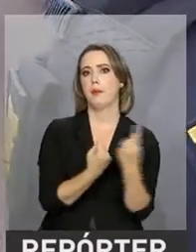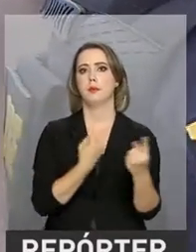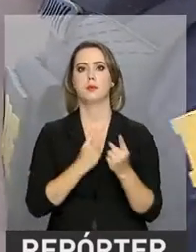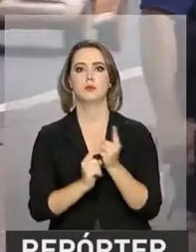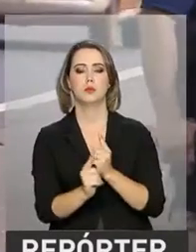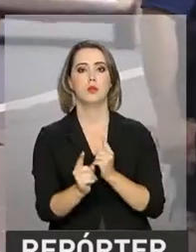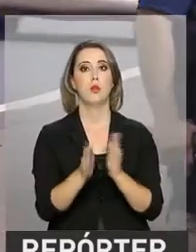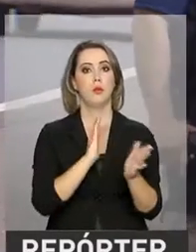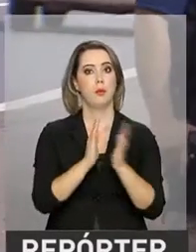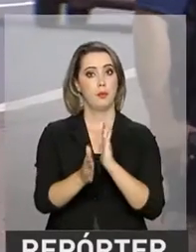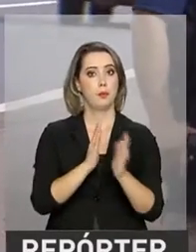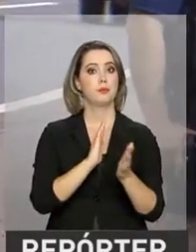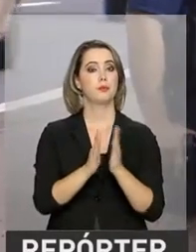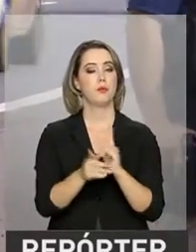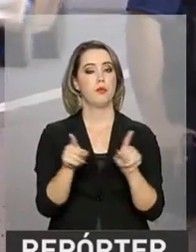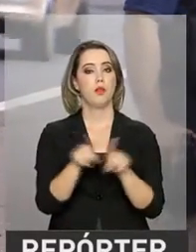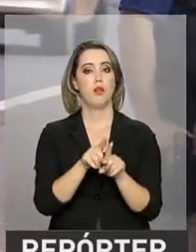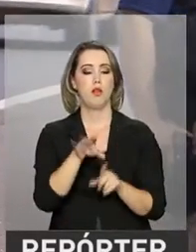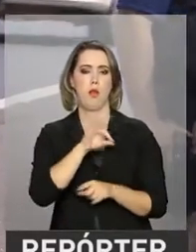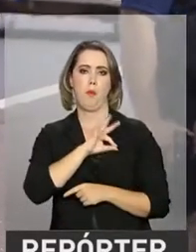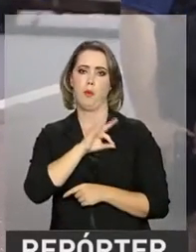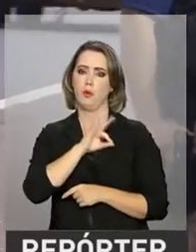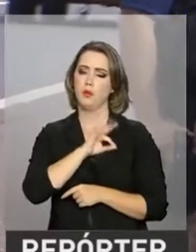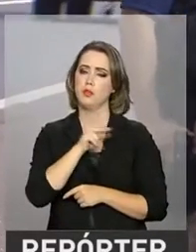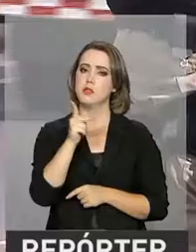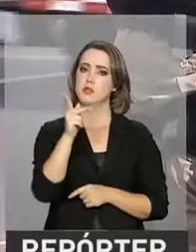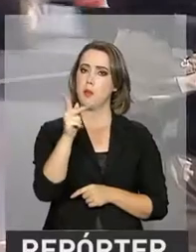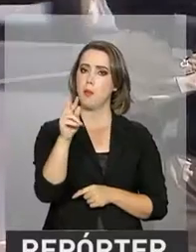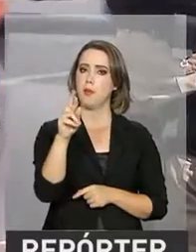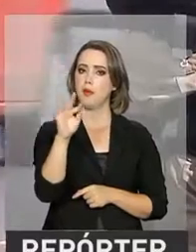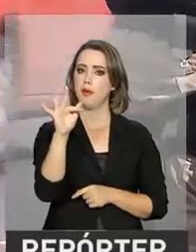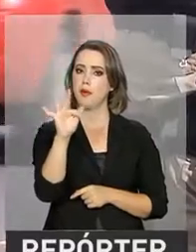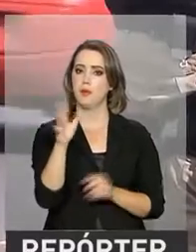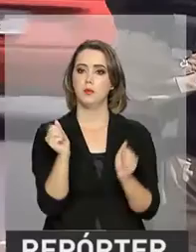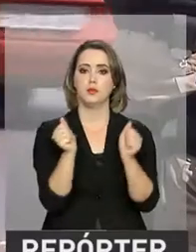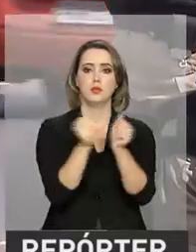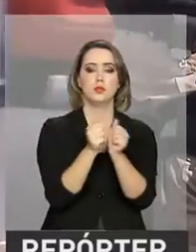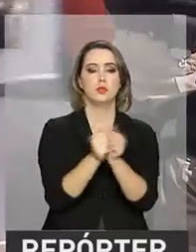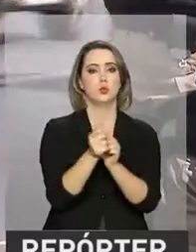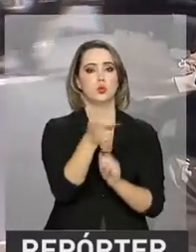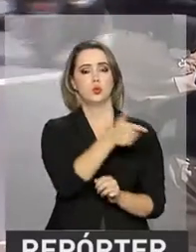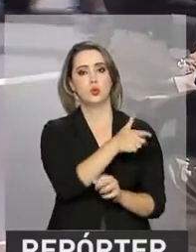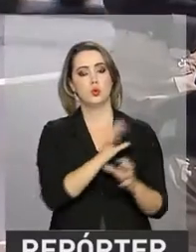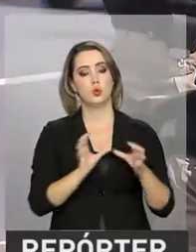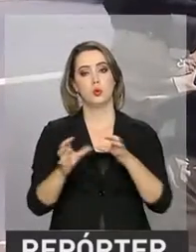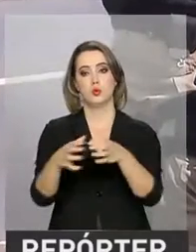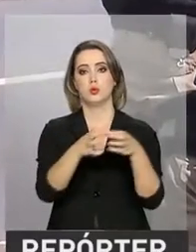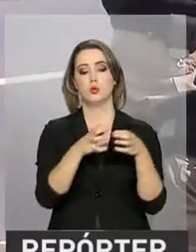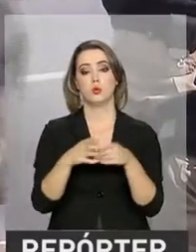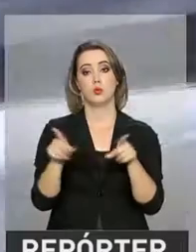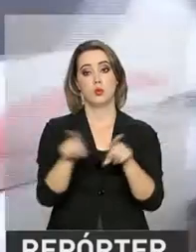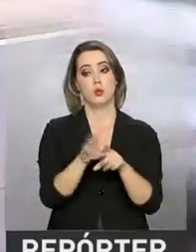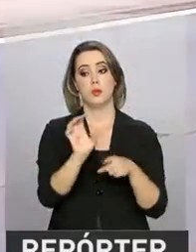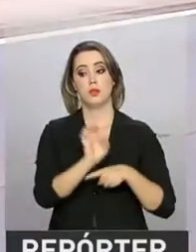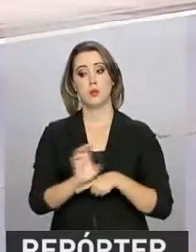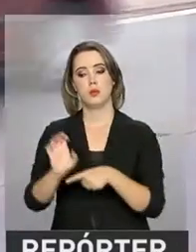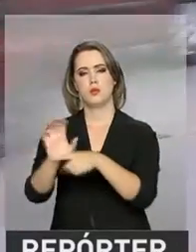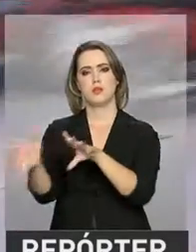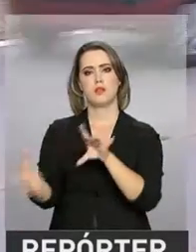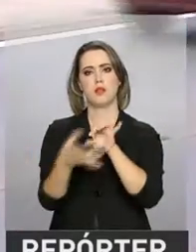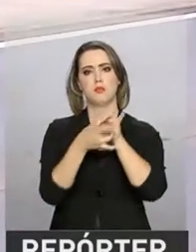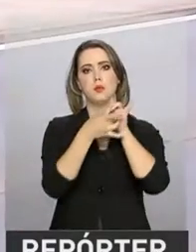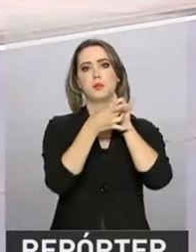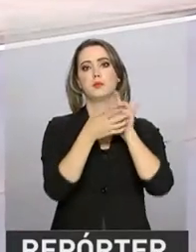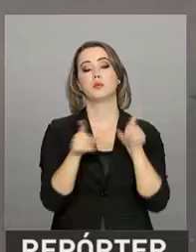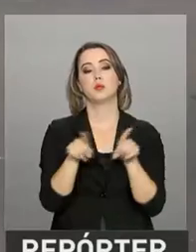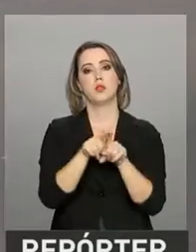para a polícia rodoviária federal a ação conjunto com outros órgãos federais estados e municípios conseguiu